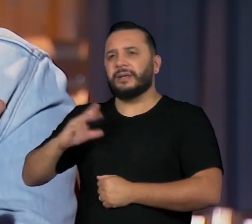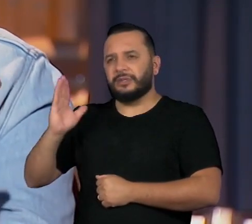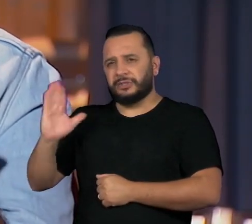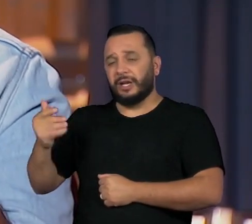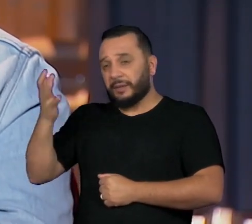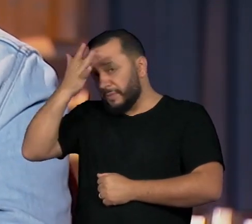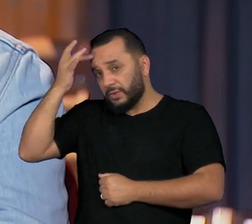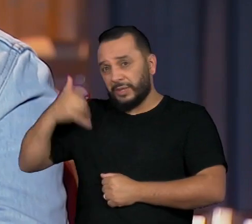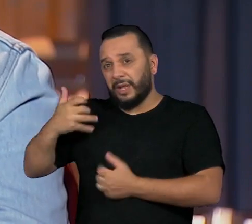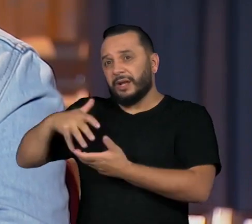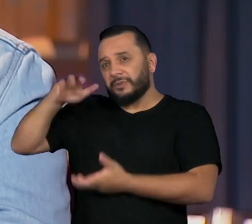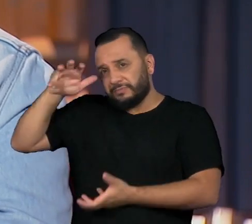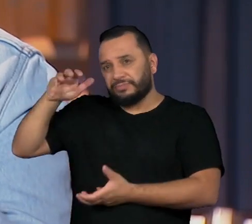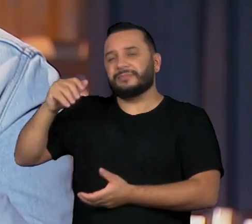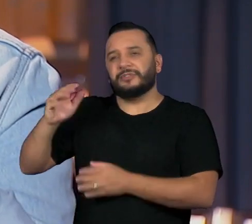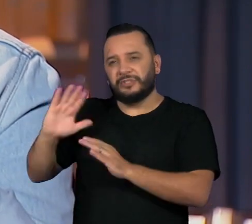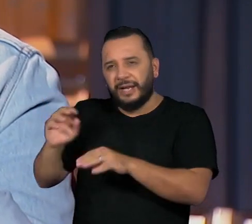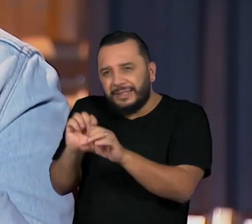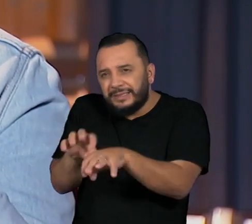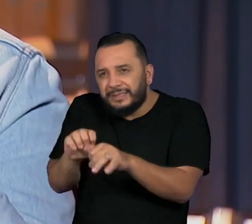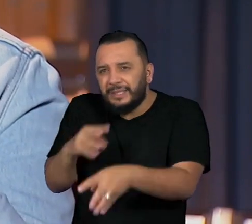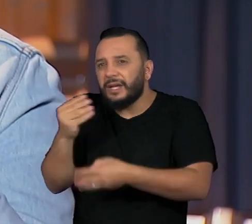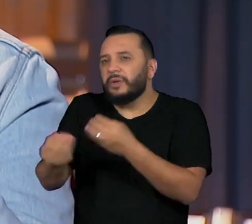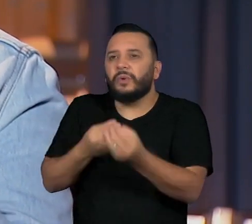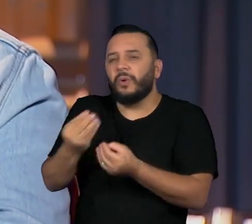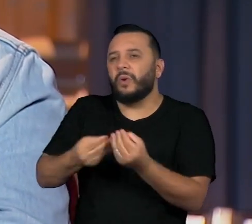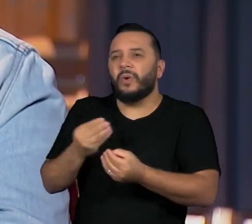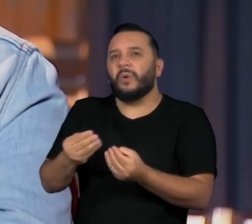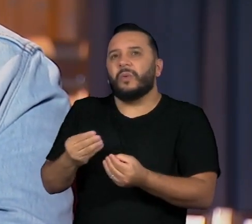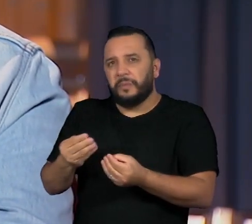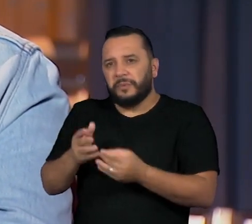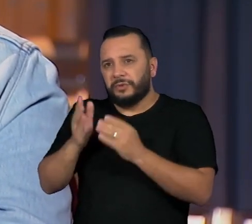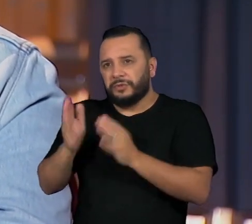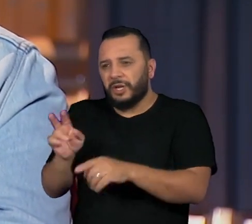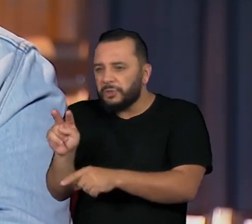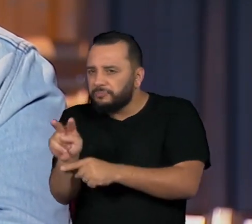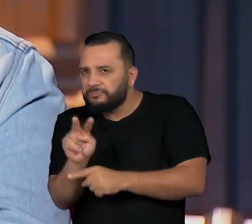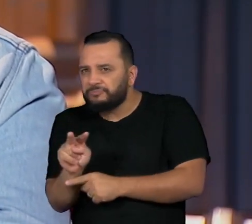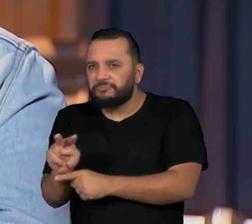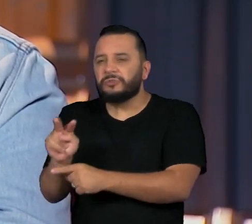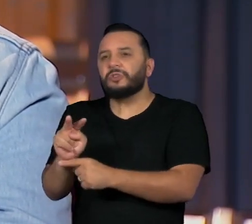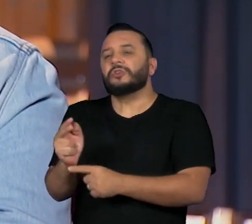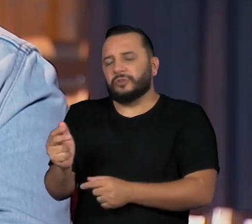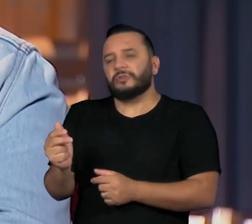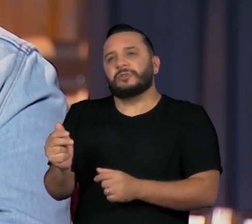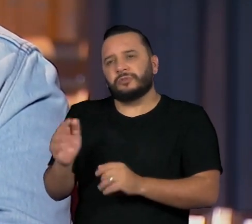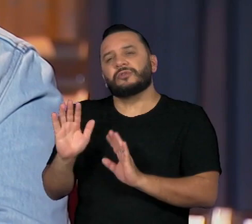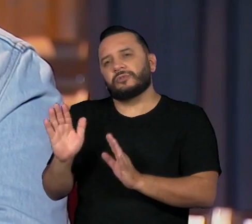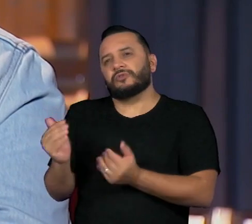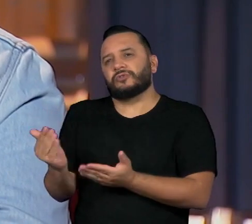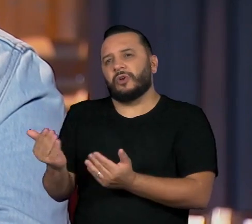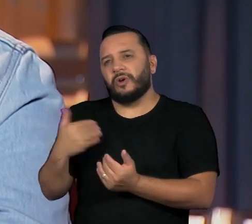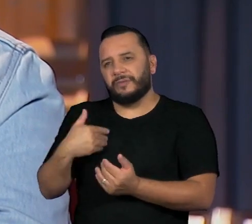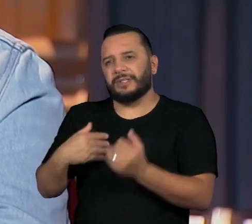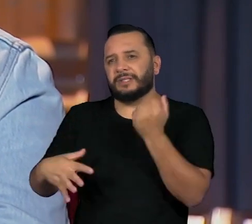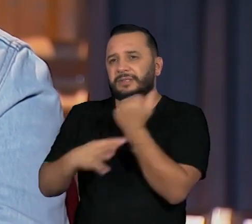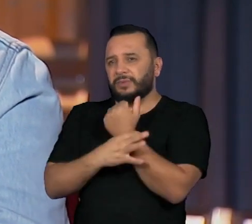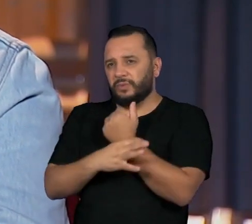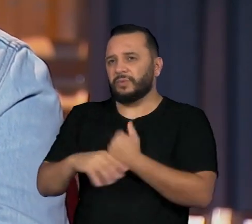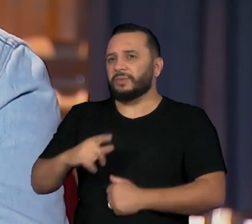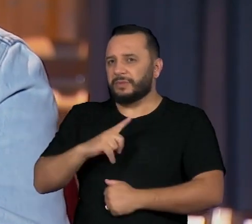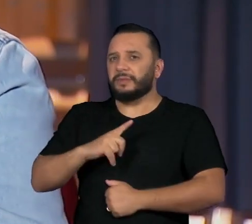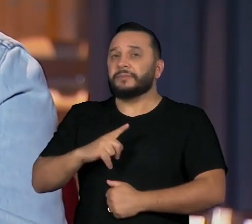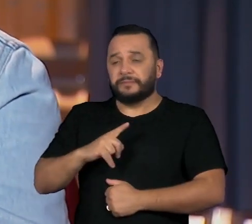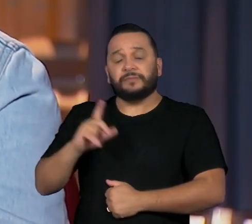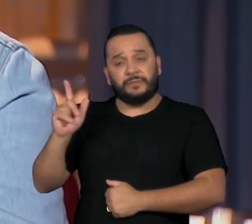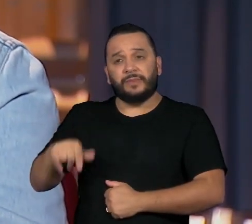mais velhos guiando e produzindo, dando amparo para esse caminho, para os mais jovens poderem fazer um caminho seguro. A segurança desse uso está ligada